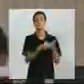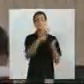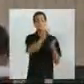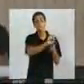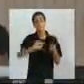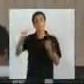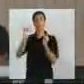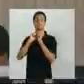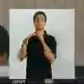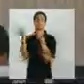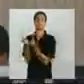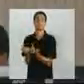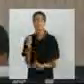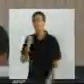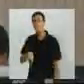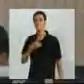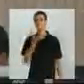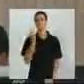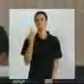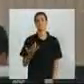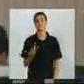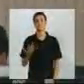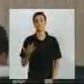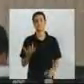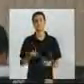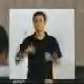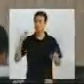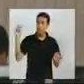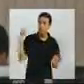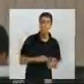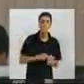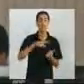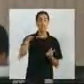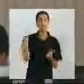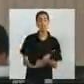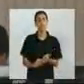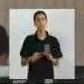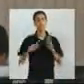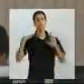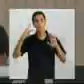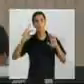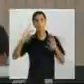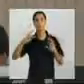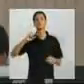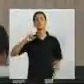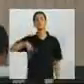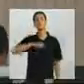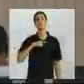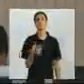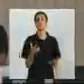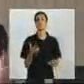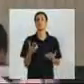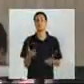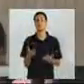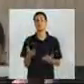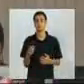É muito fácil, muito fácil mesmo, mas que ele não venha aqui em Blumenau e prometer isso. É isso que nós queremos, que passe para nós,